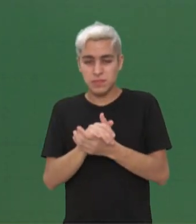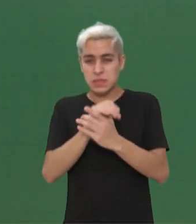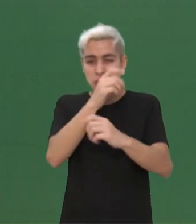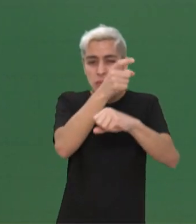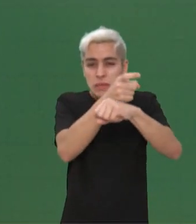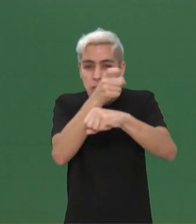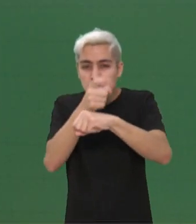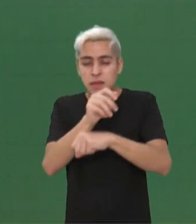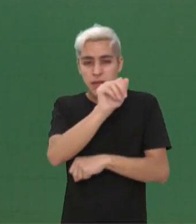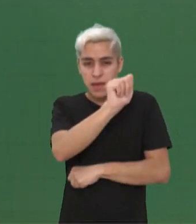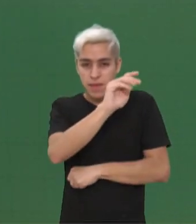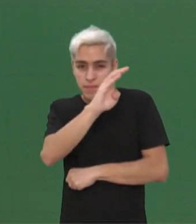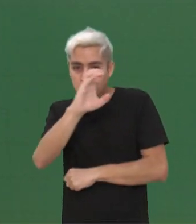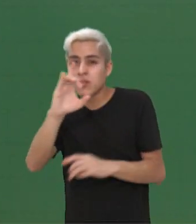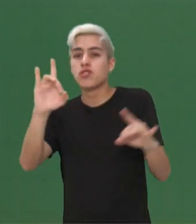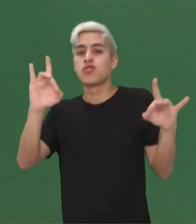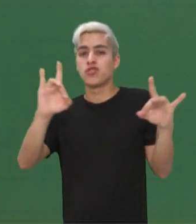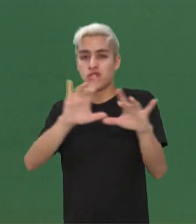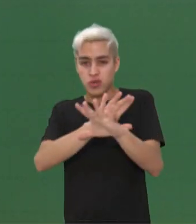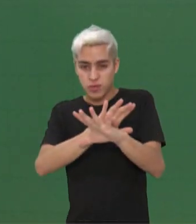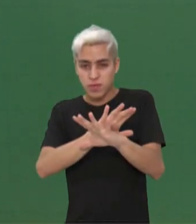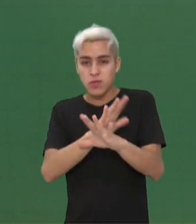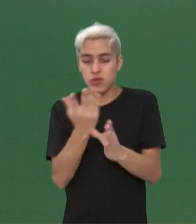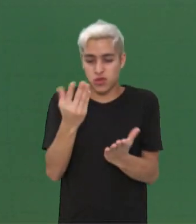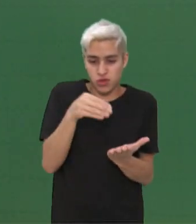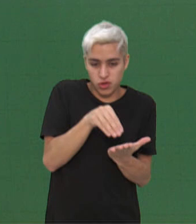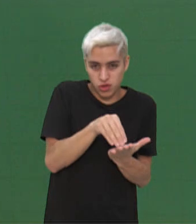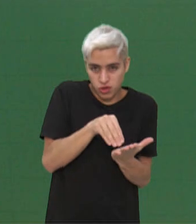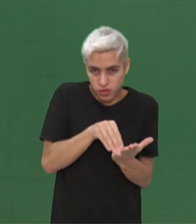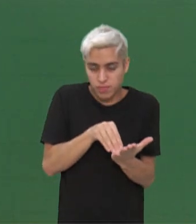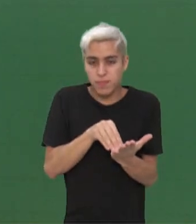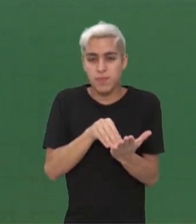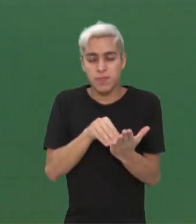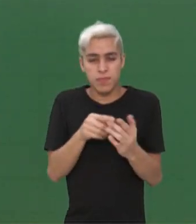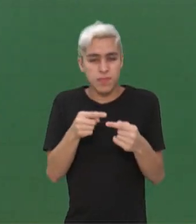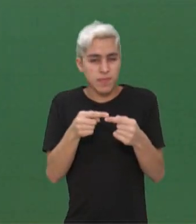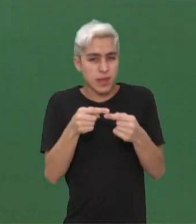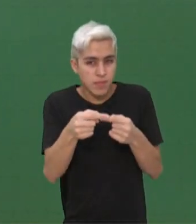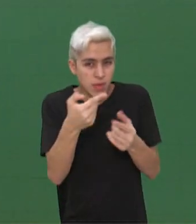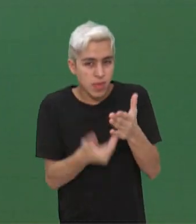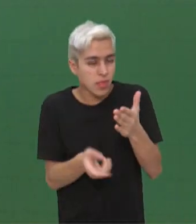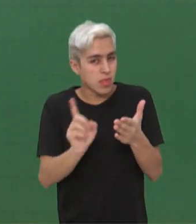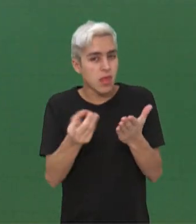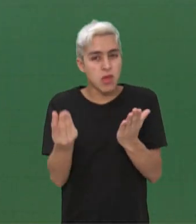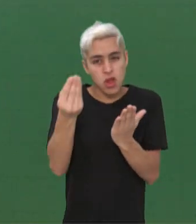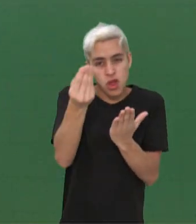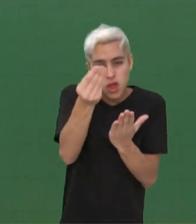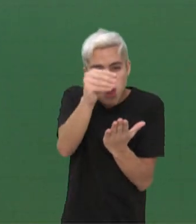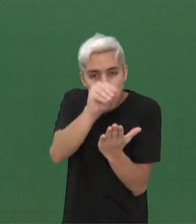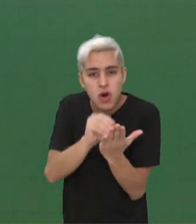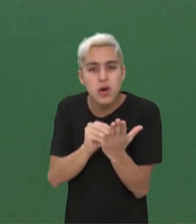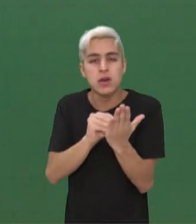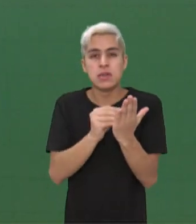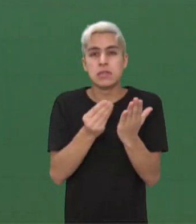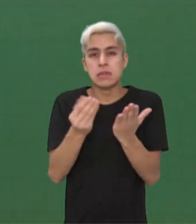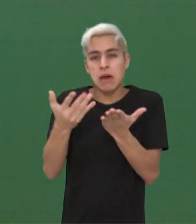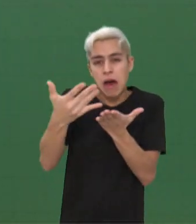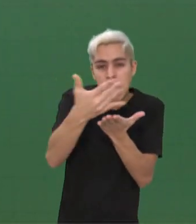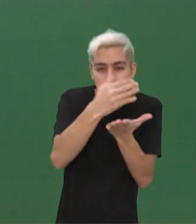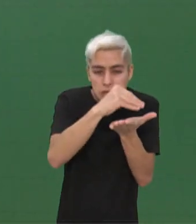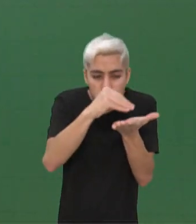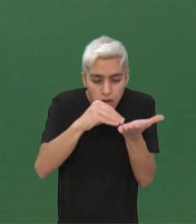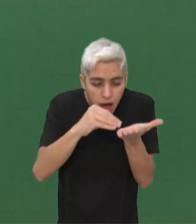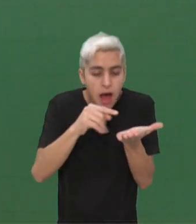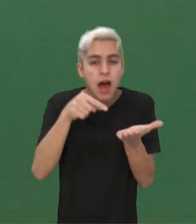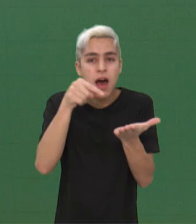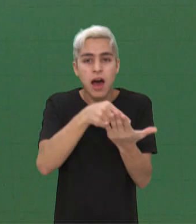Identificados o valor de A, B e C, vamos anotar aqui para não perder nada. Anota todos os dados que você precisa